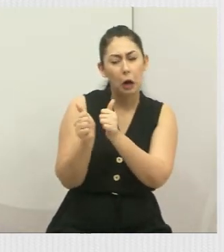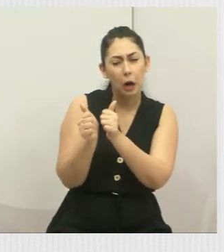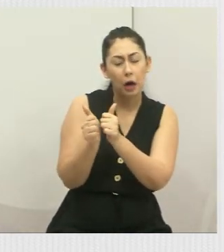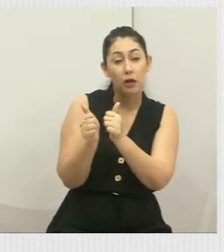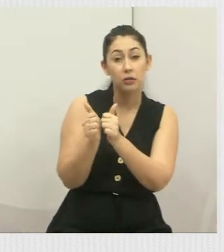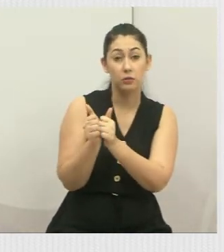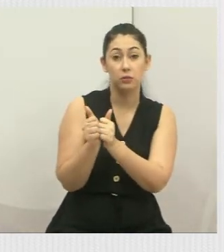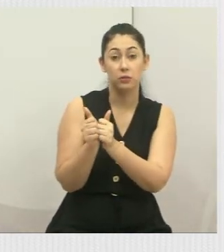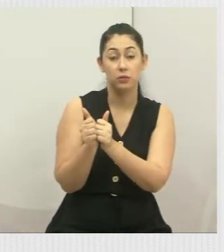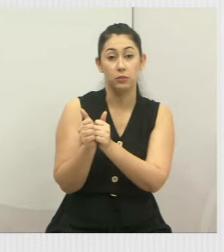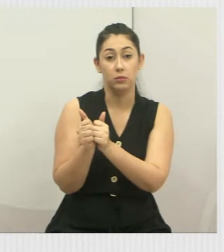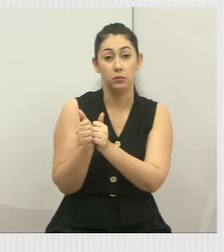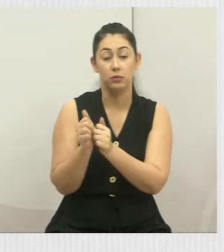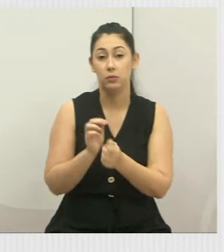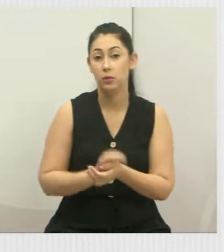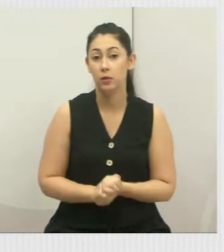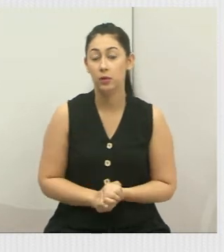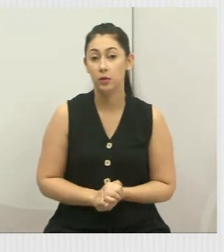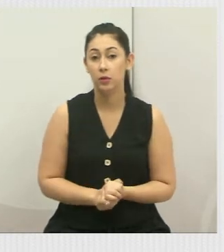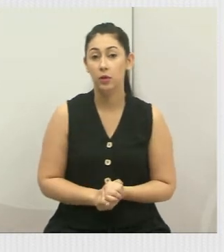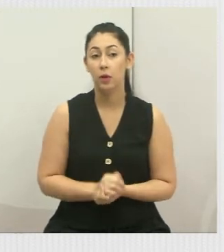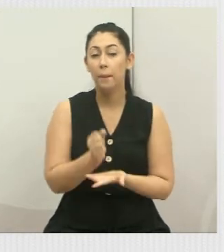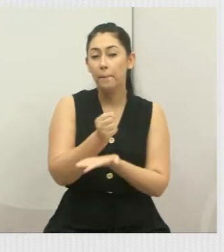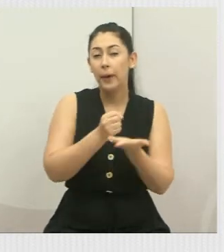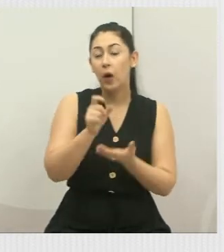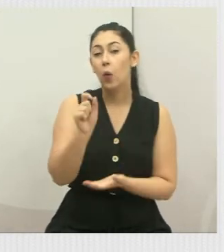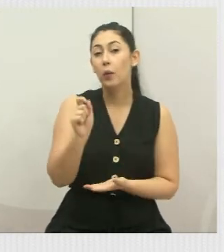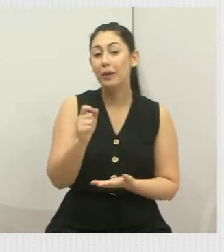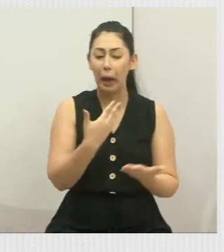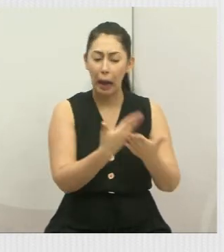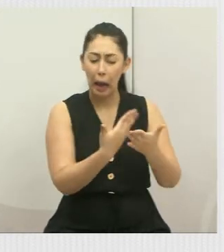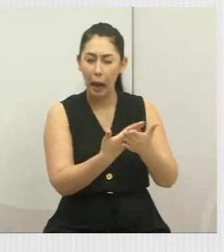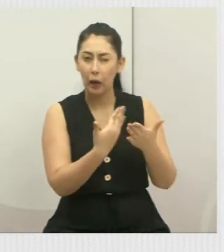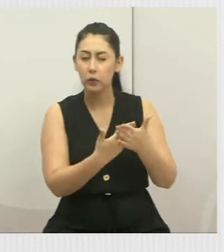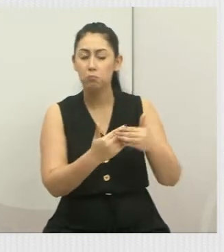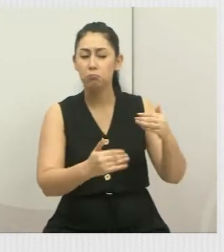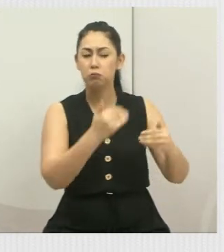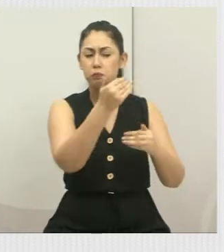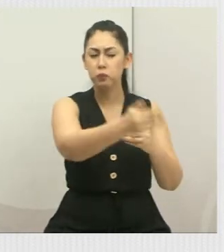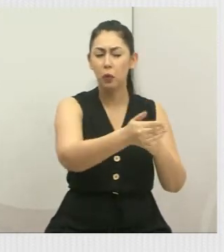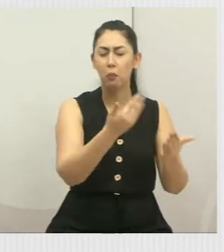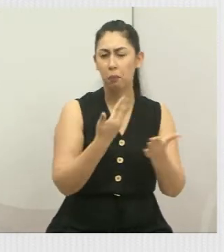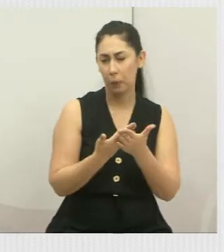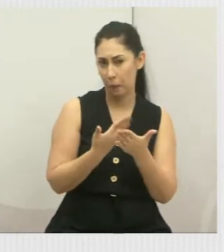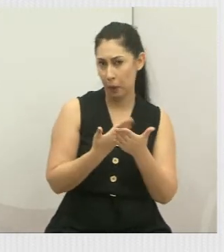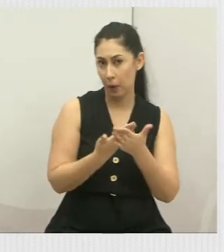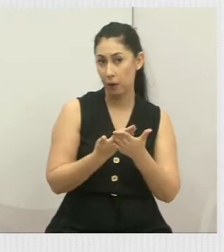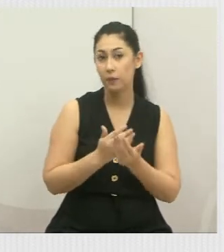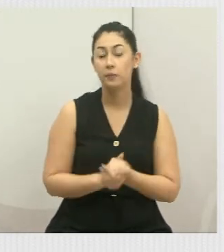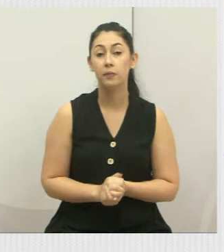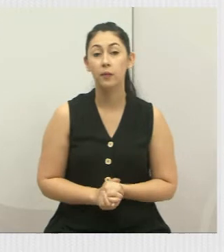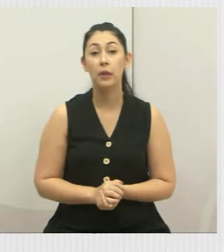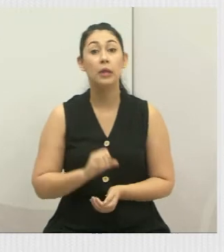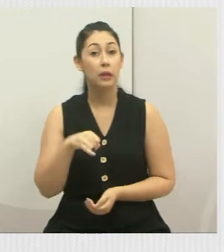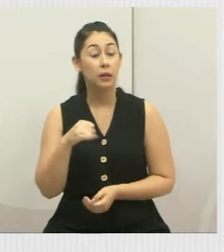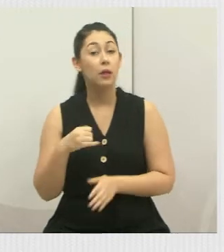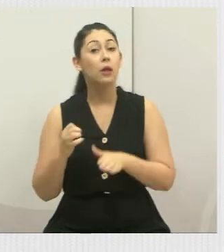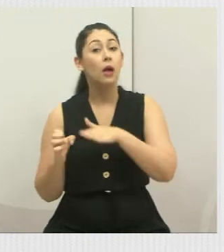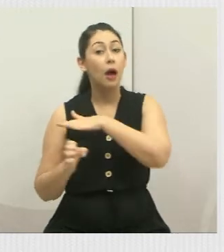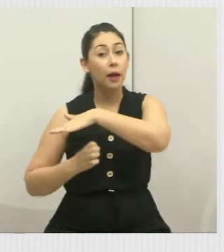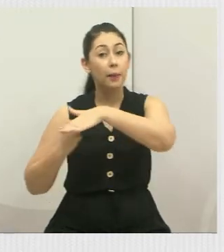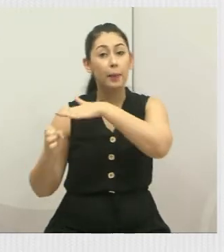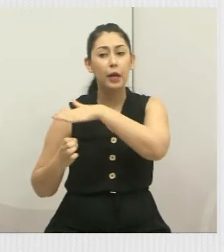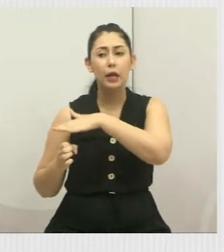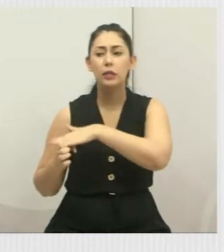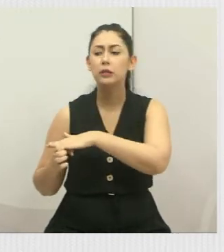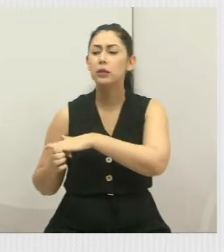de saneamento, ele pode se basear em estudos externos. Então, assim, esta empresa está coletando vários